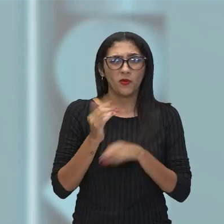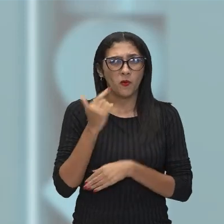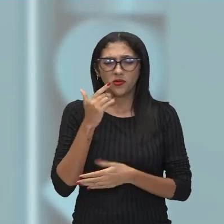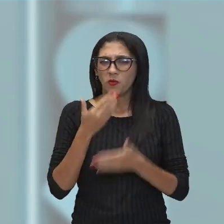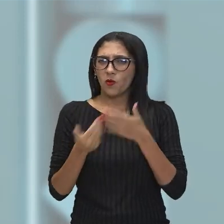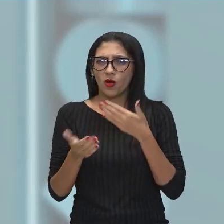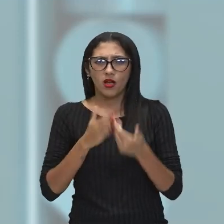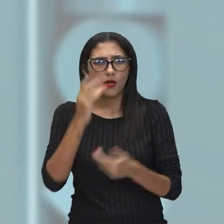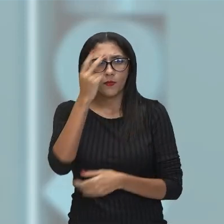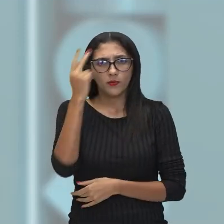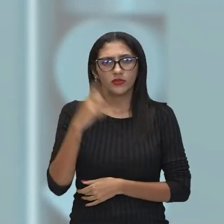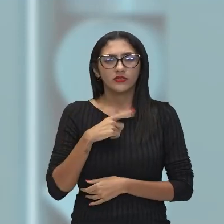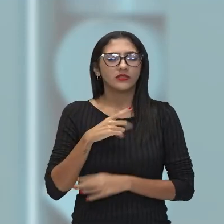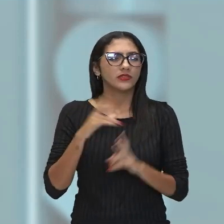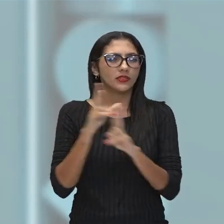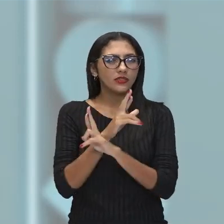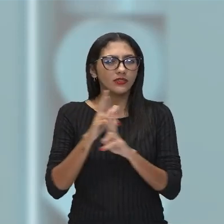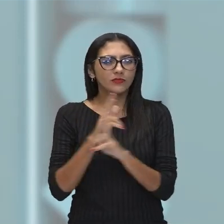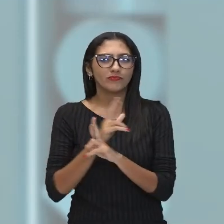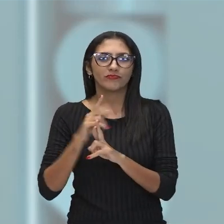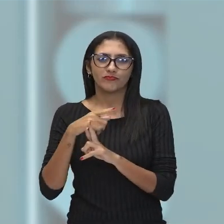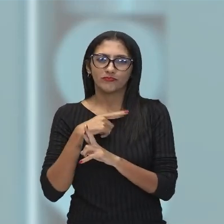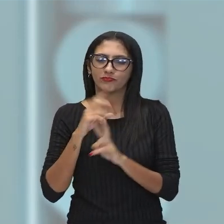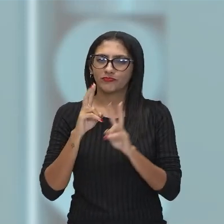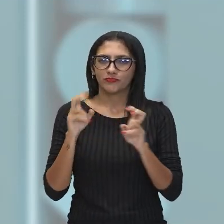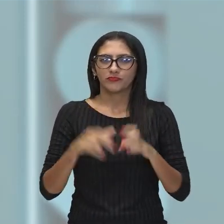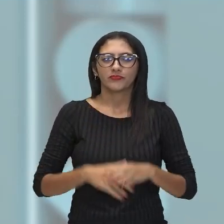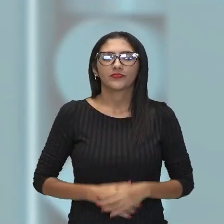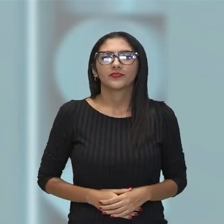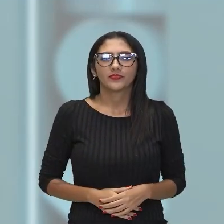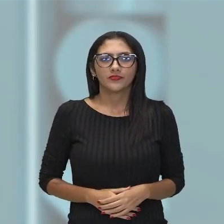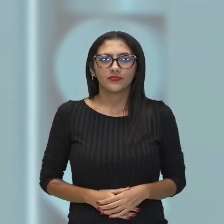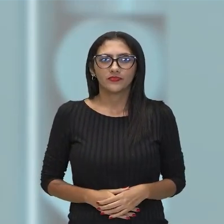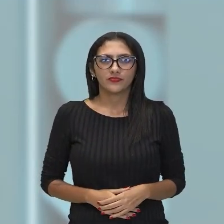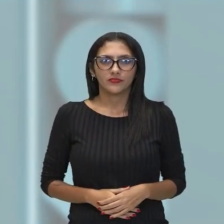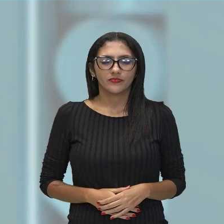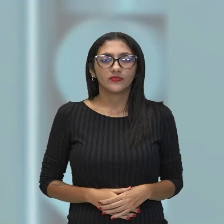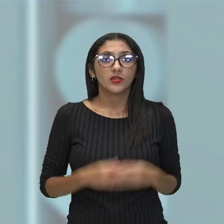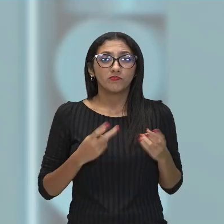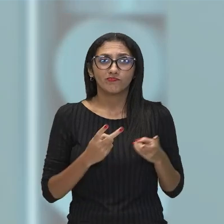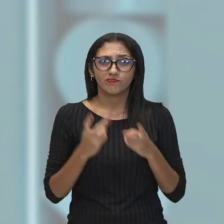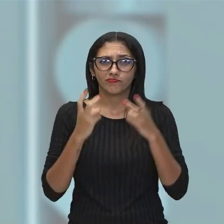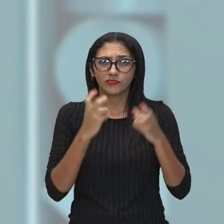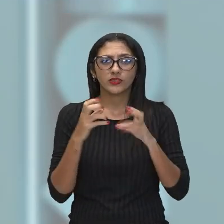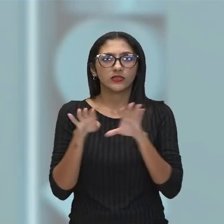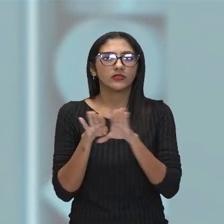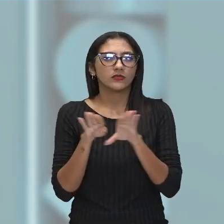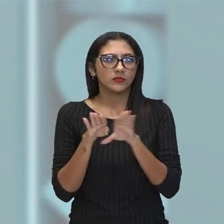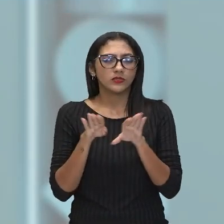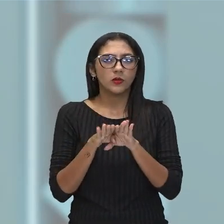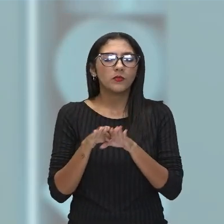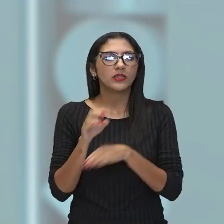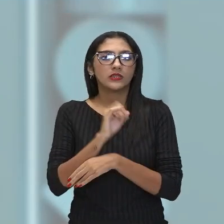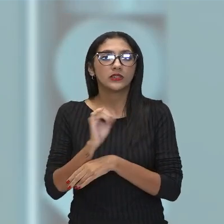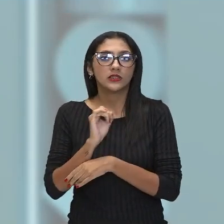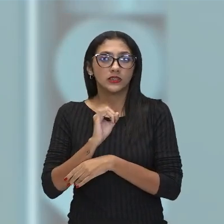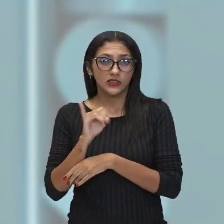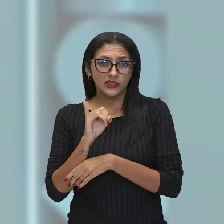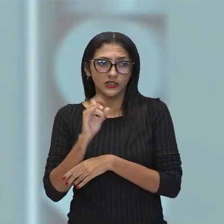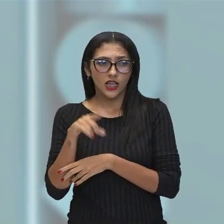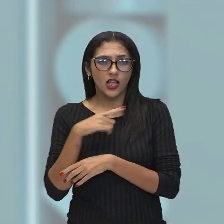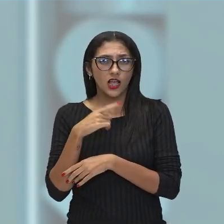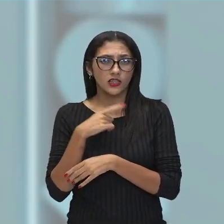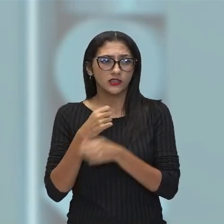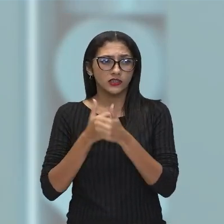estar envolvida com essa questão. E observem que ao perseguir, ao procurar